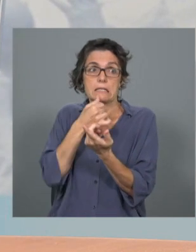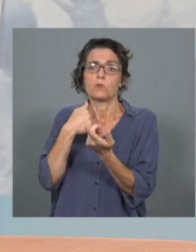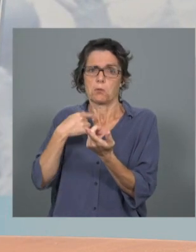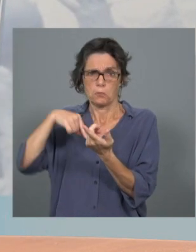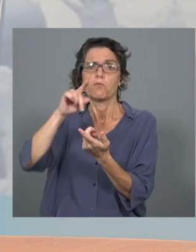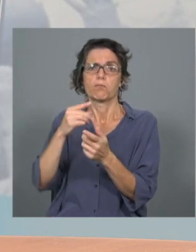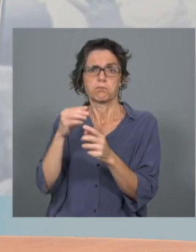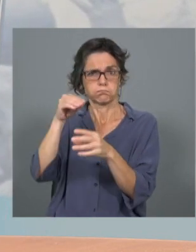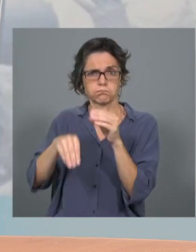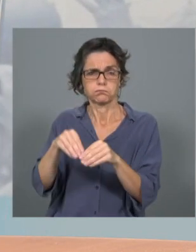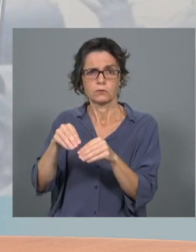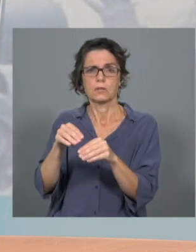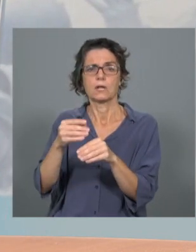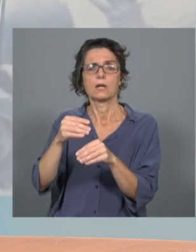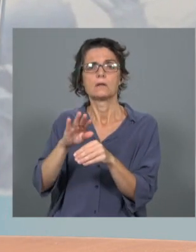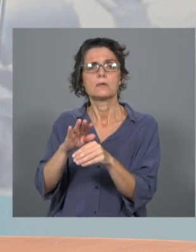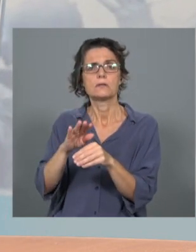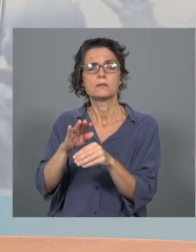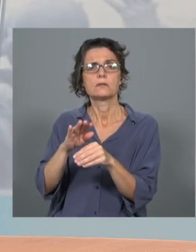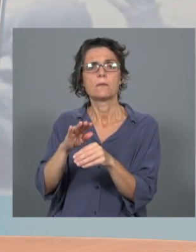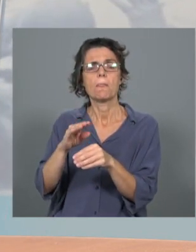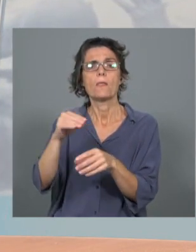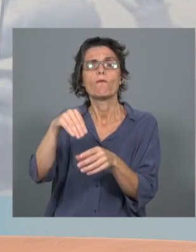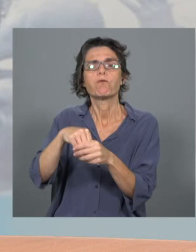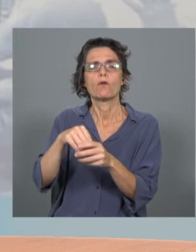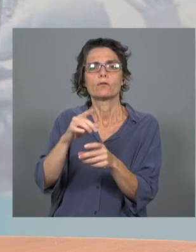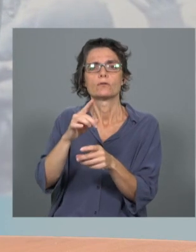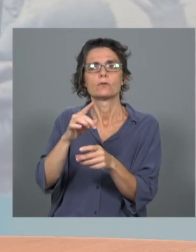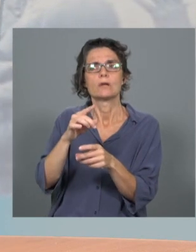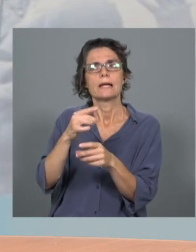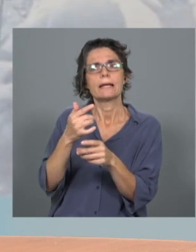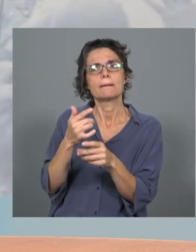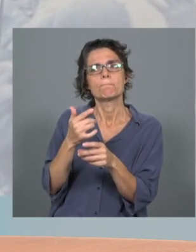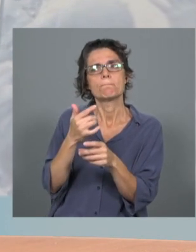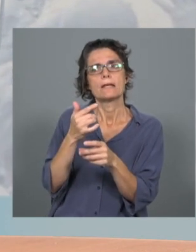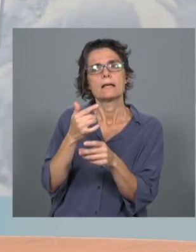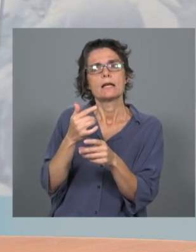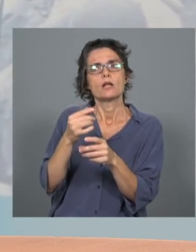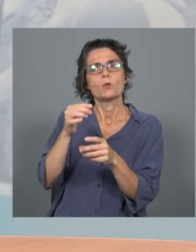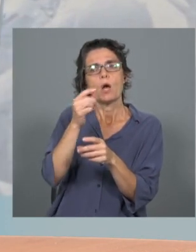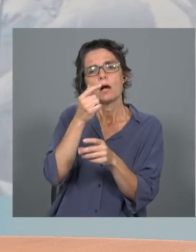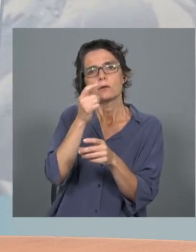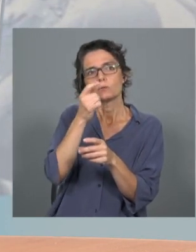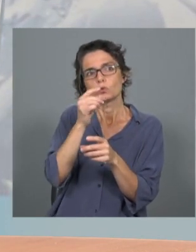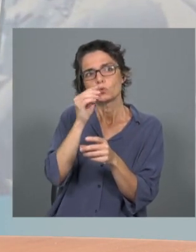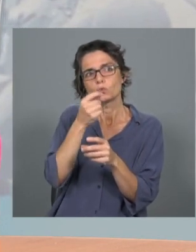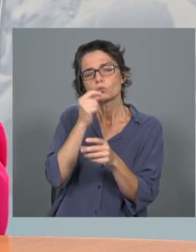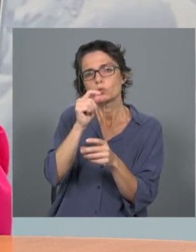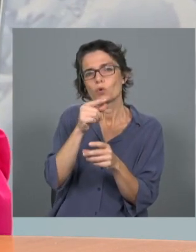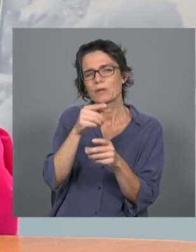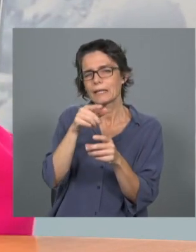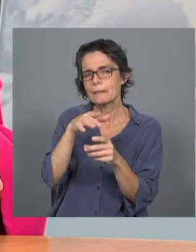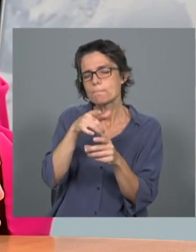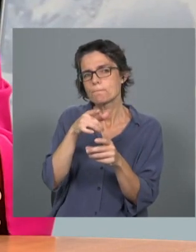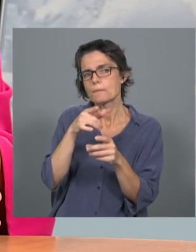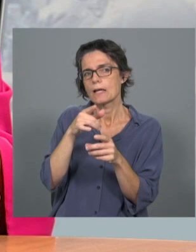seja, de pessoas que votam não exatamente em quem querem que ganhe, mas querem que aquele candidato